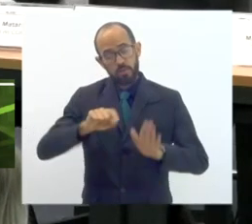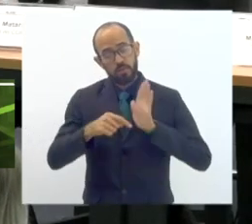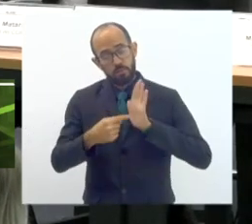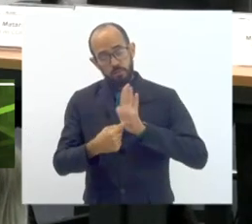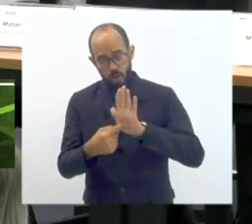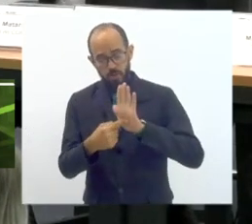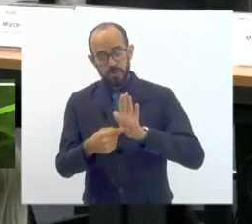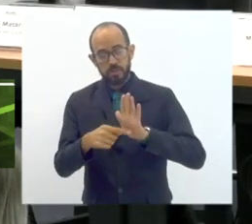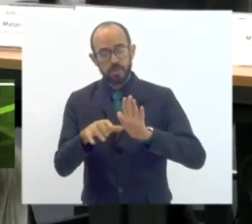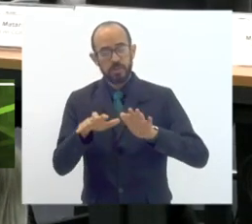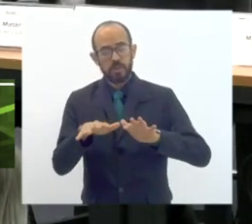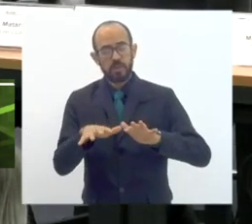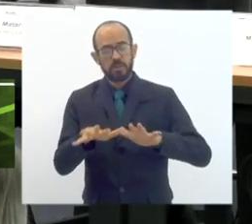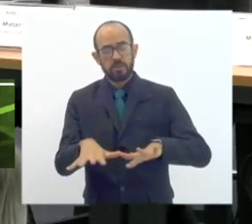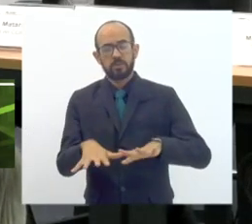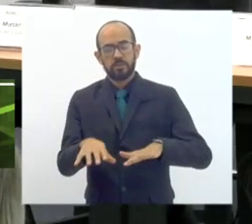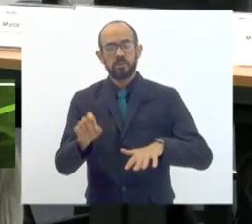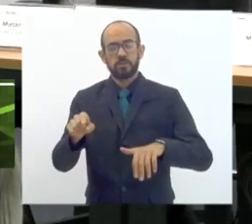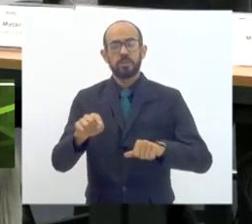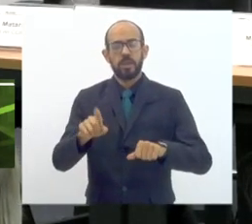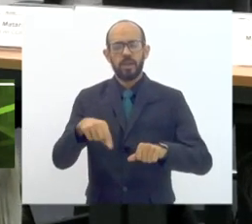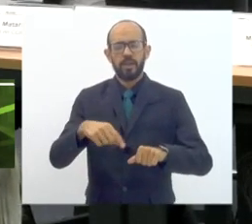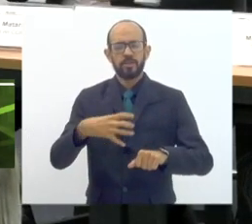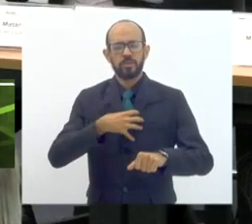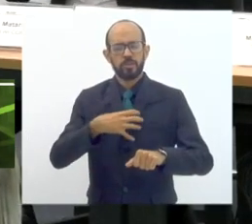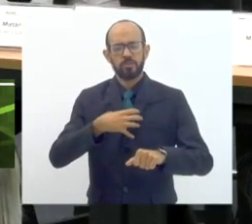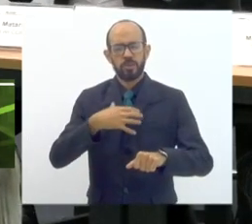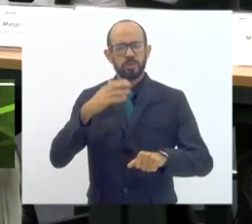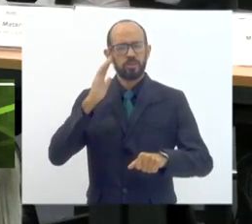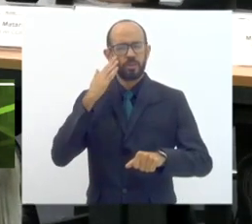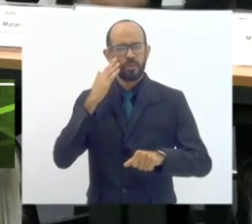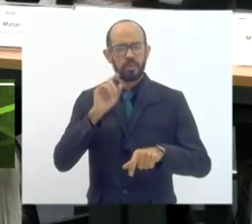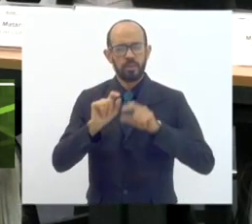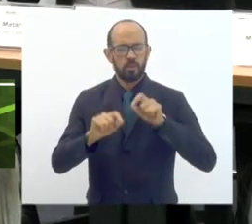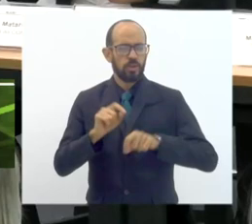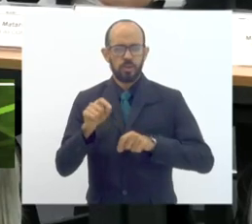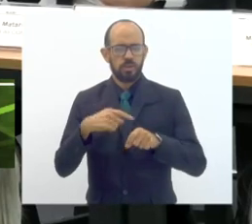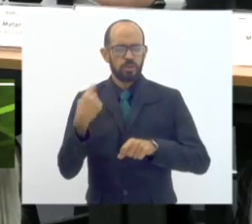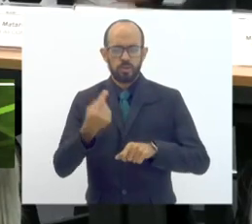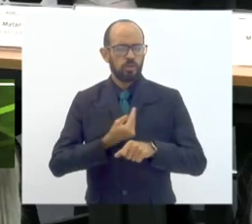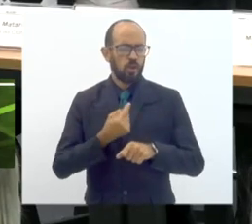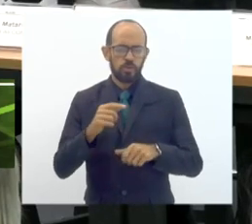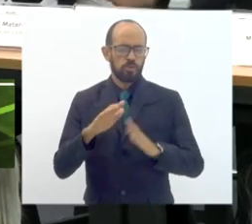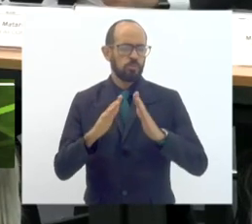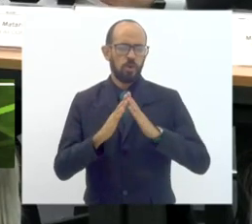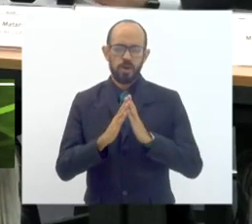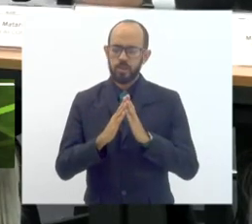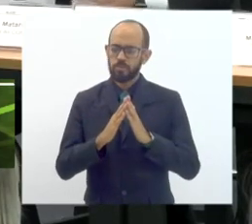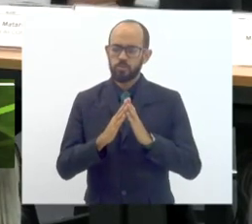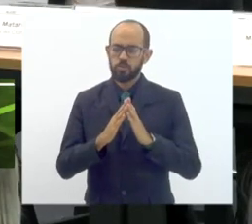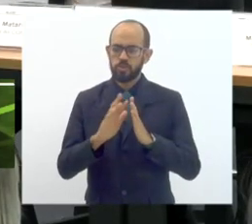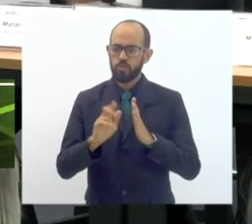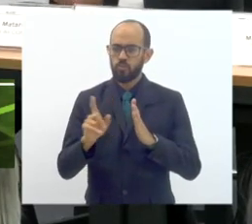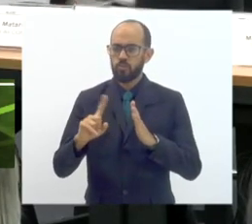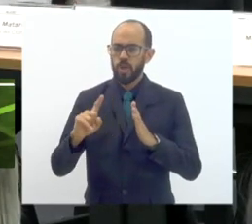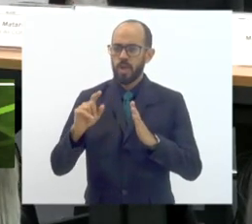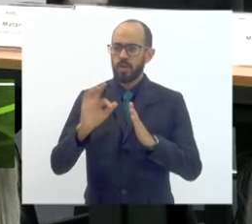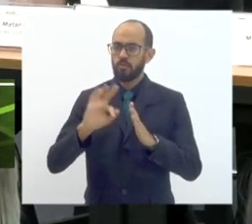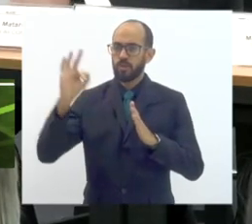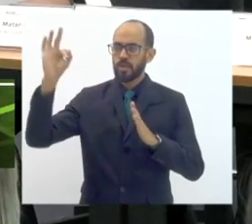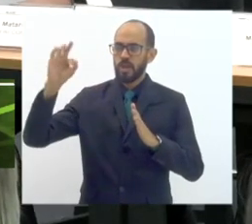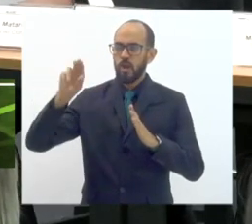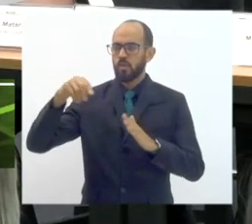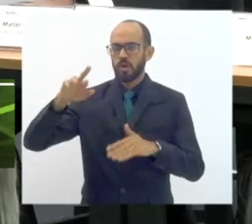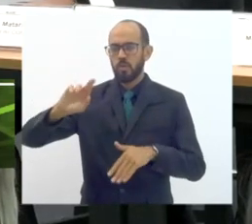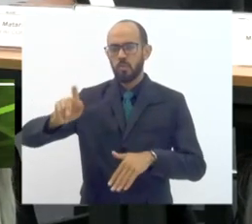de Janeiro. Essa sensibilidade de entender que as pessoas não moram na União nem no Estado, moram nas cidades. E quem conhece os problemas